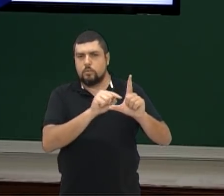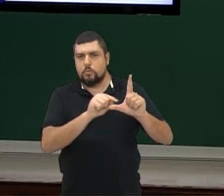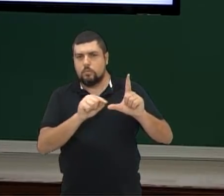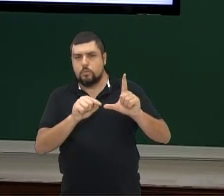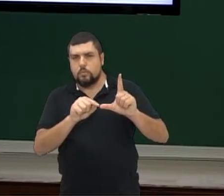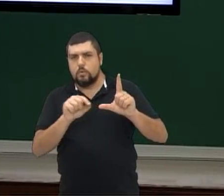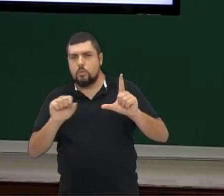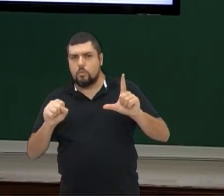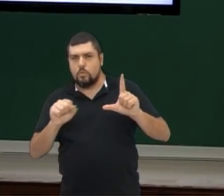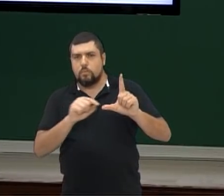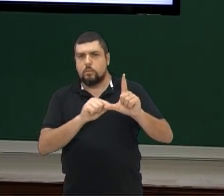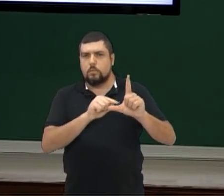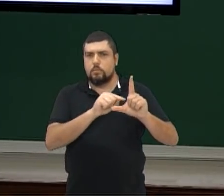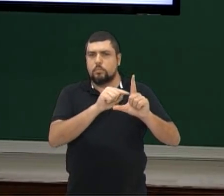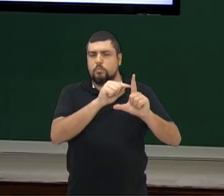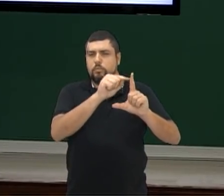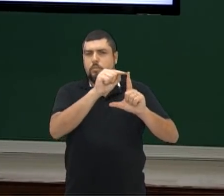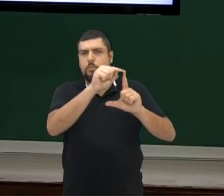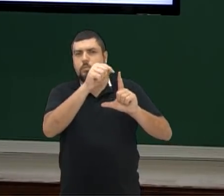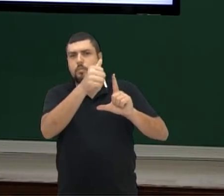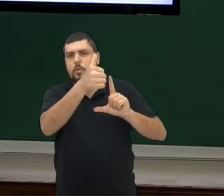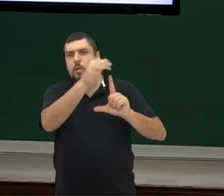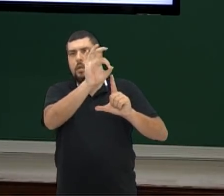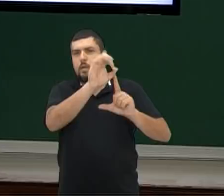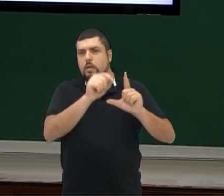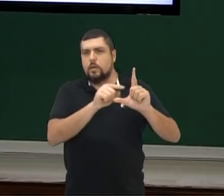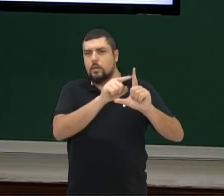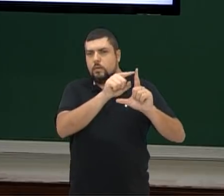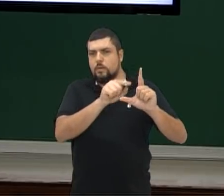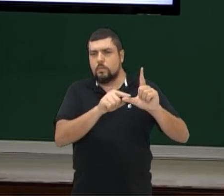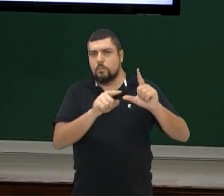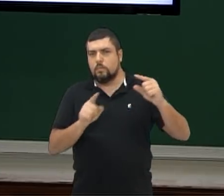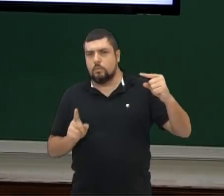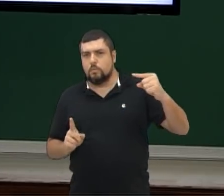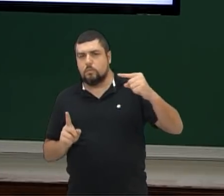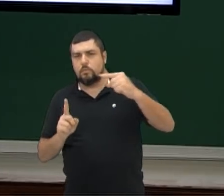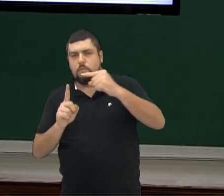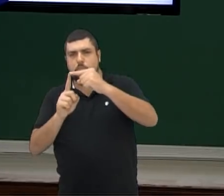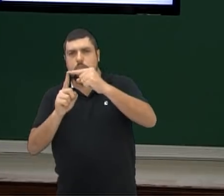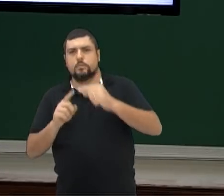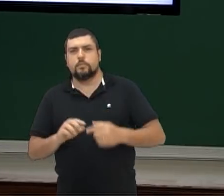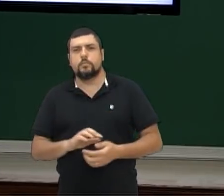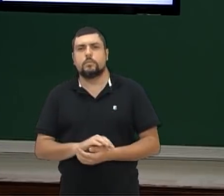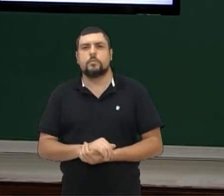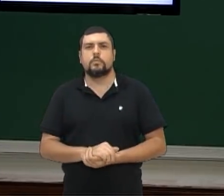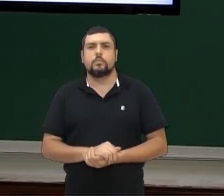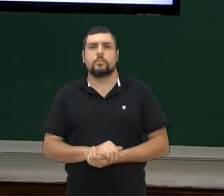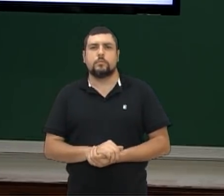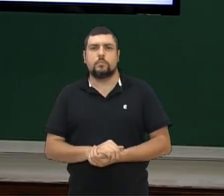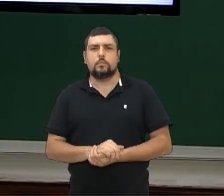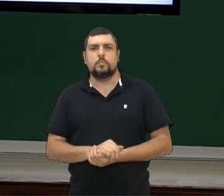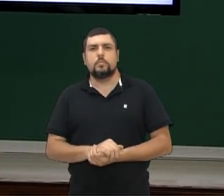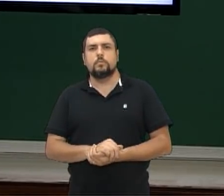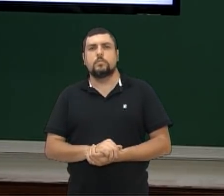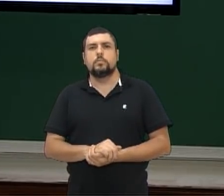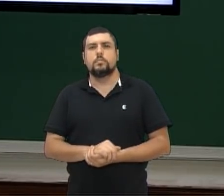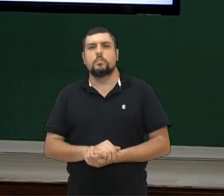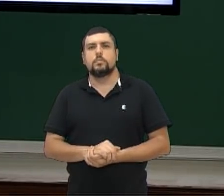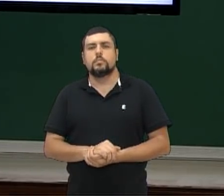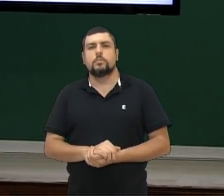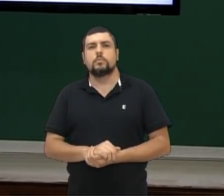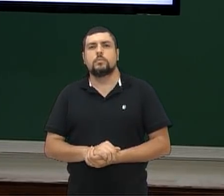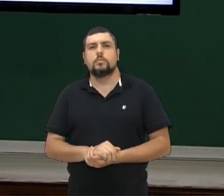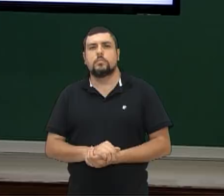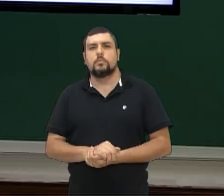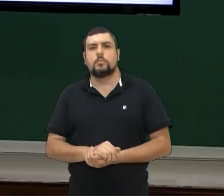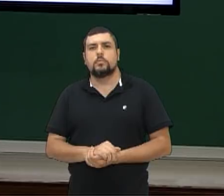8 e o 10. 1, 2, 3, 4, 5, 6, 7, 8, 9, 10. Então, 8 e 10